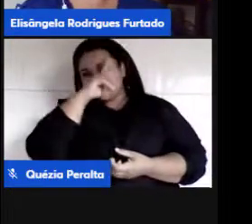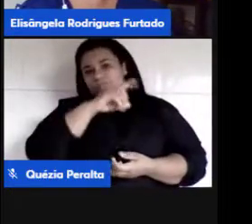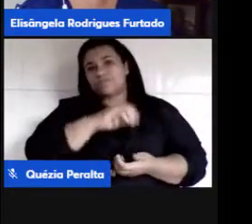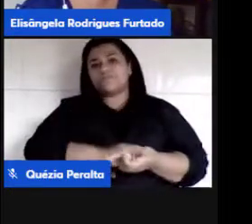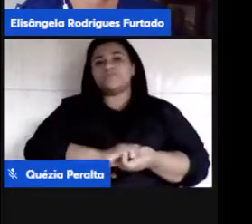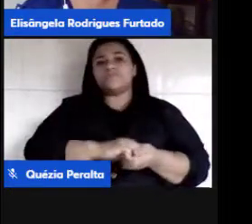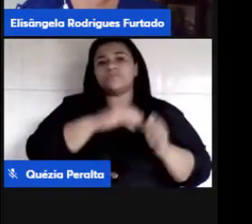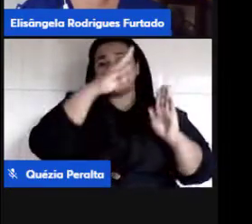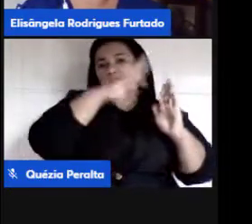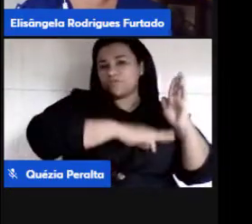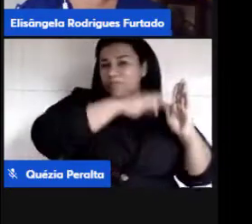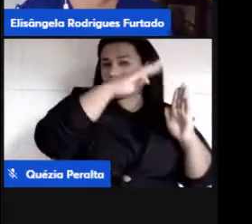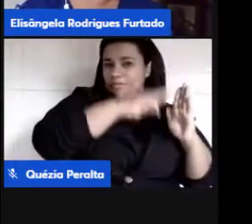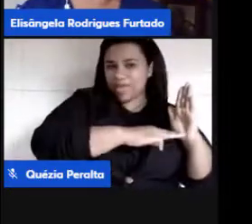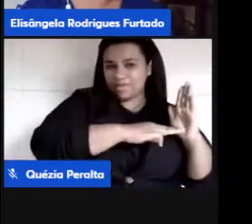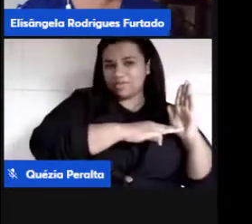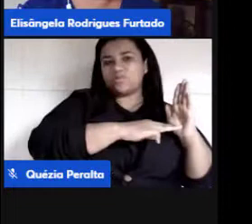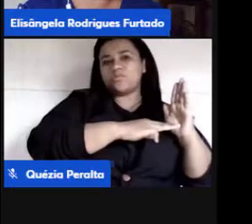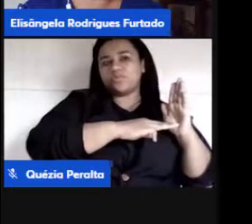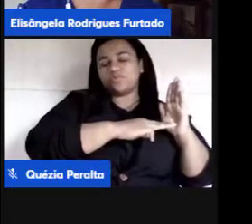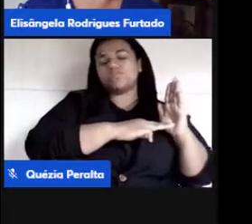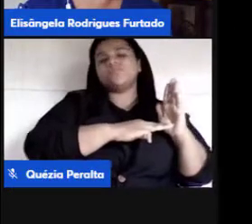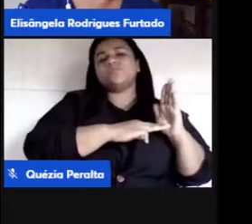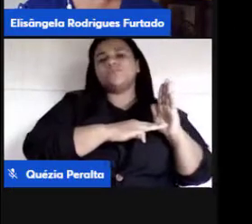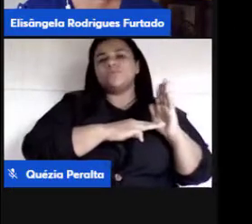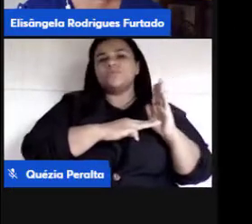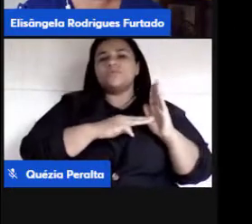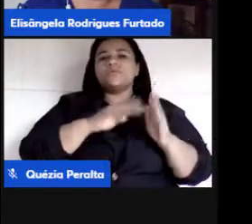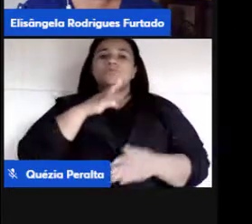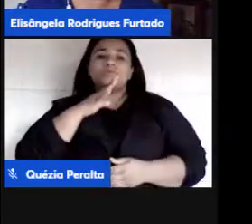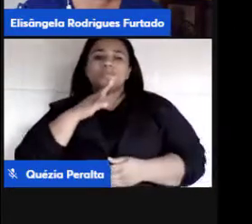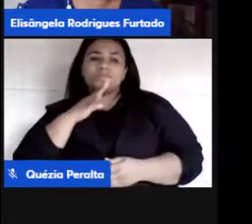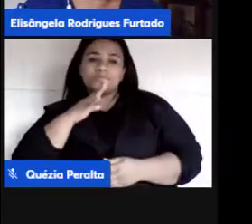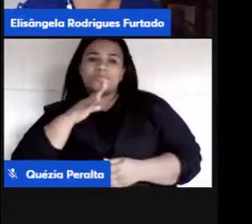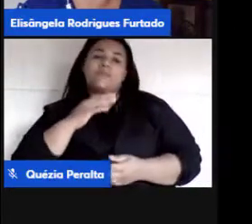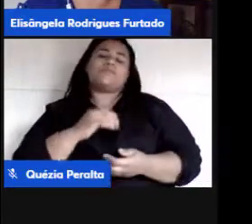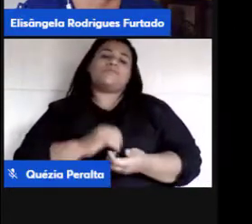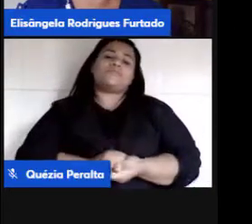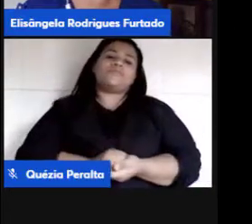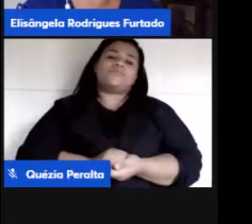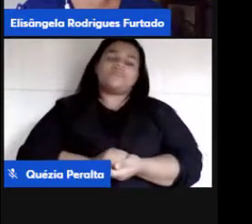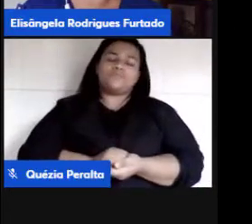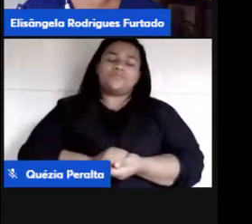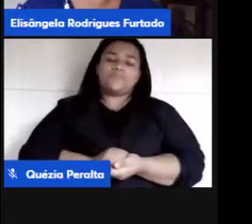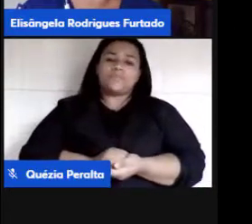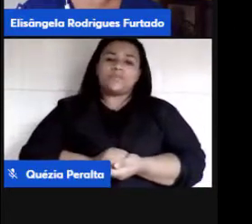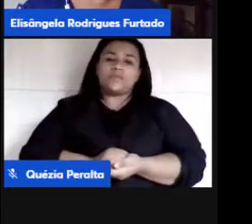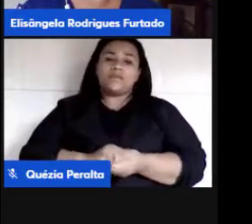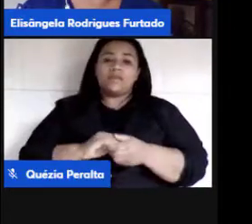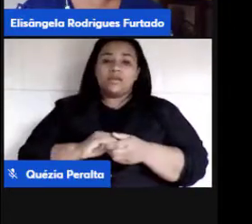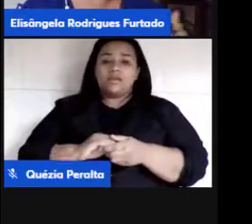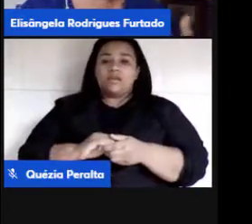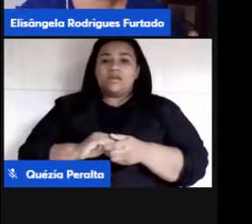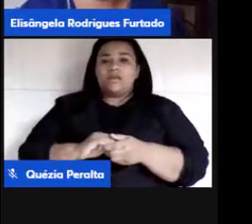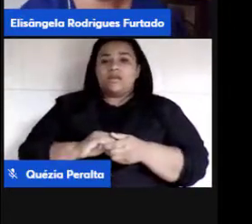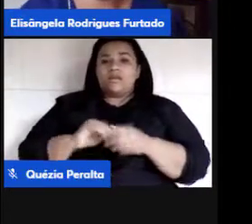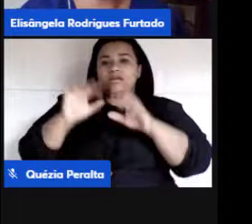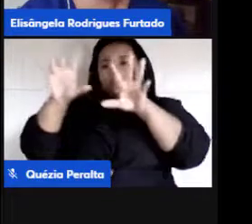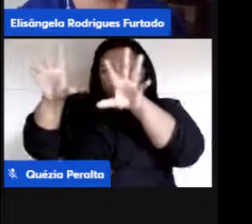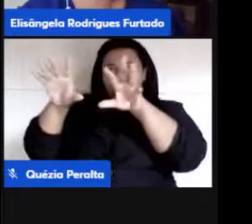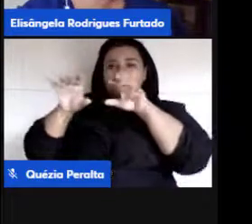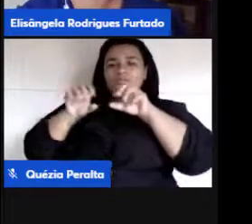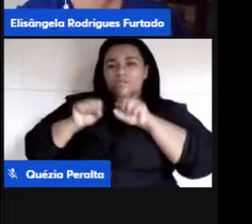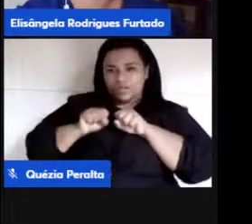nós estamos num processo de construção desse conhecimento e pode ser que na hora que nós tenhamos adquirido já uma prática de trabalhar